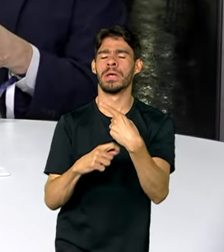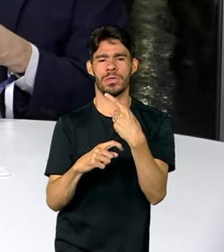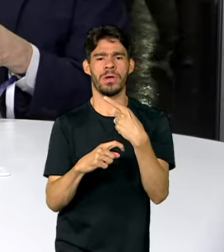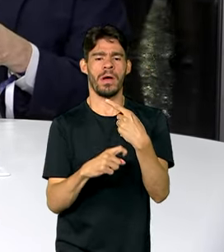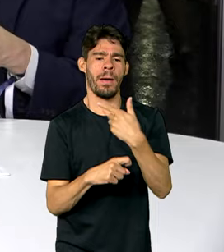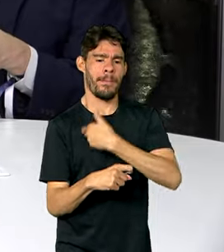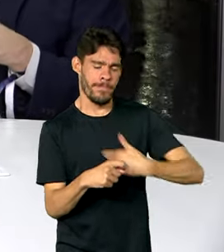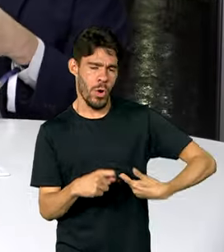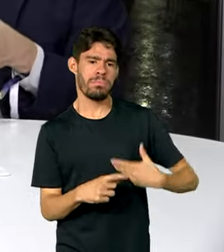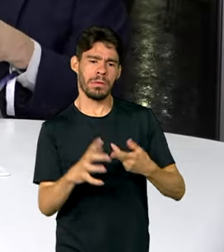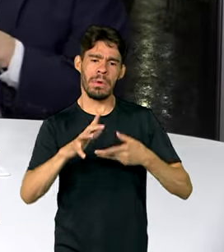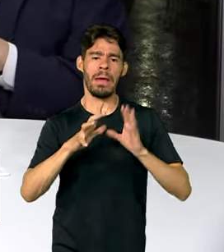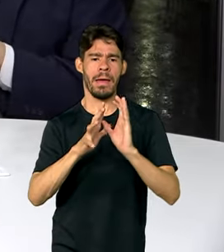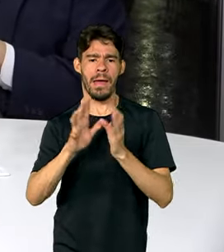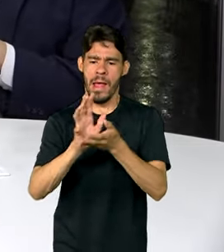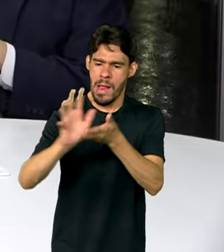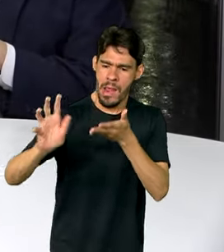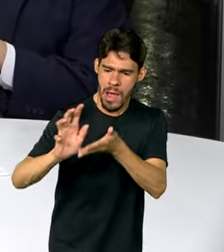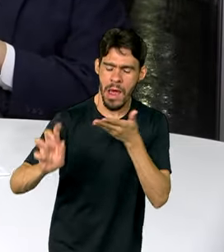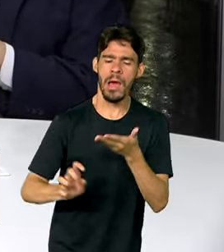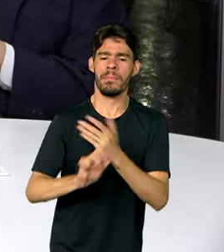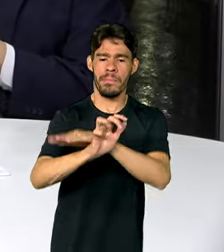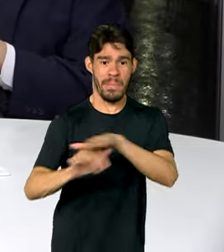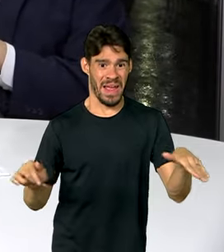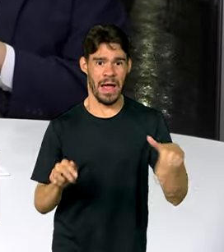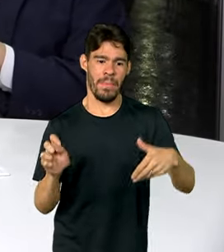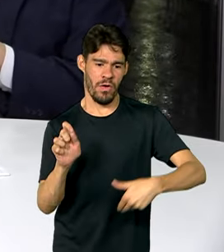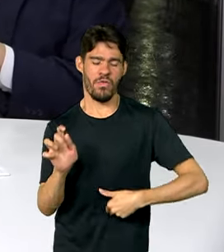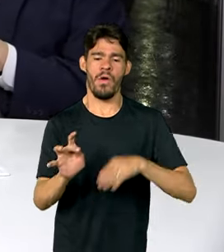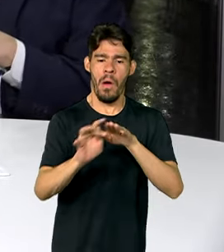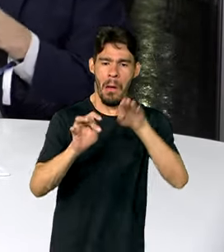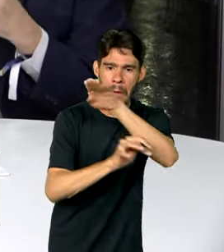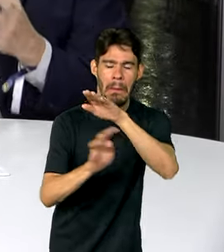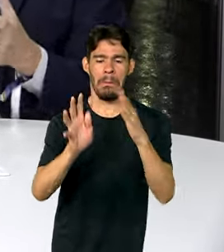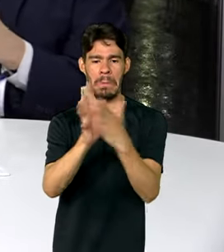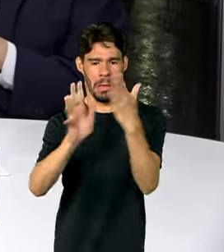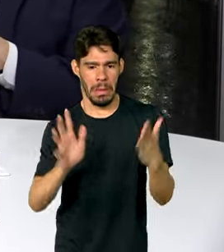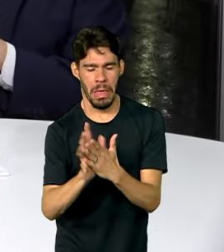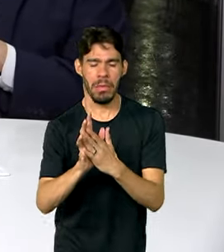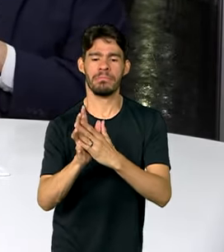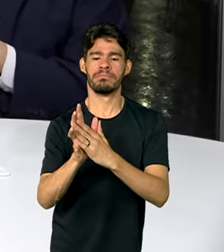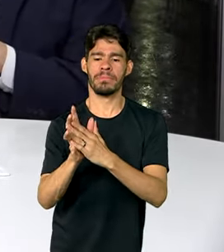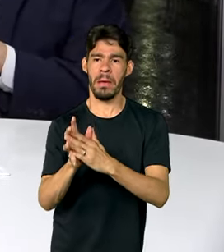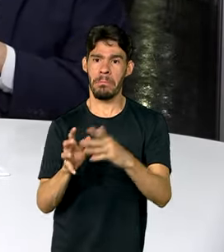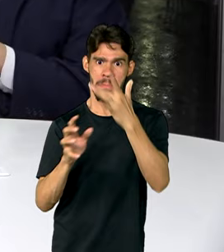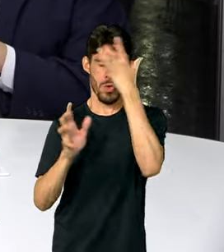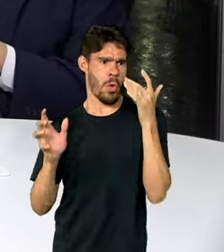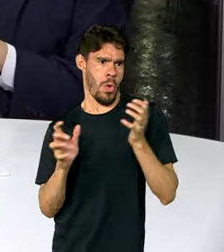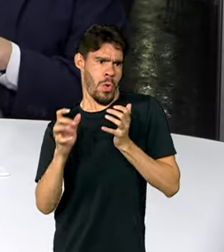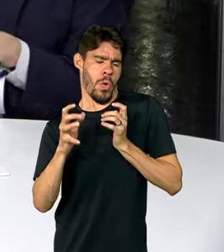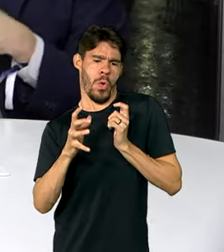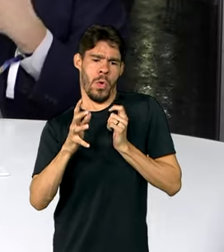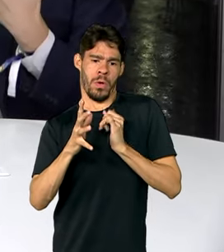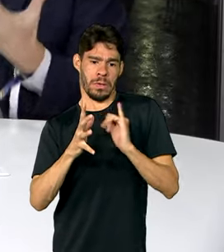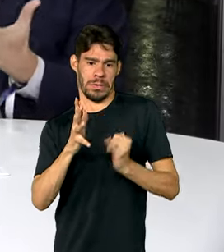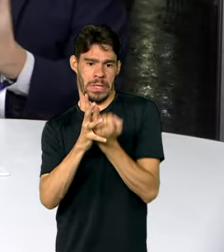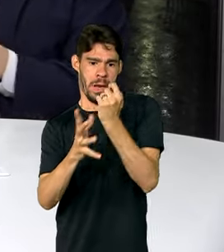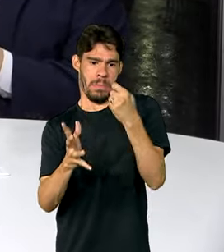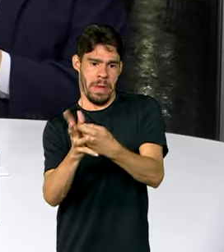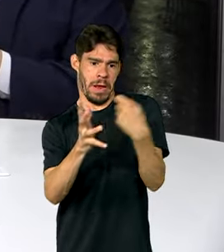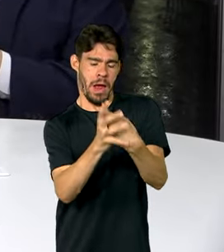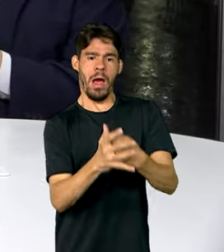e a financiamento para combater a fome, a desigualdade, a pobreza. A taxação dos super-ricos, que é uma